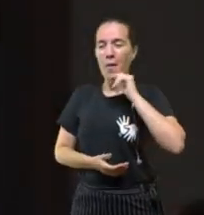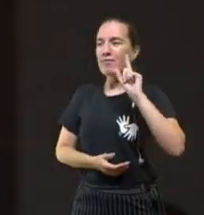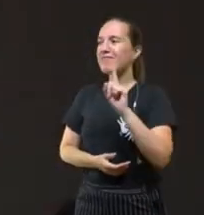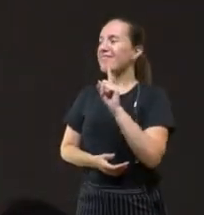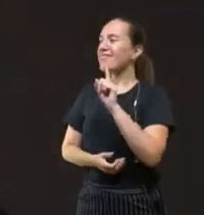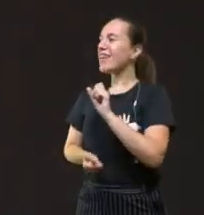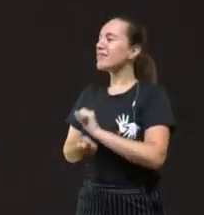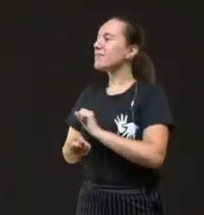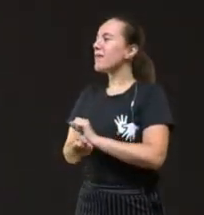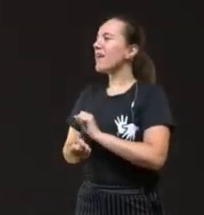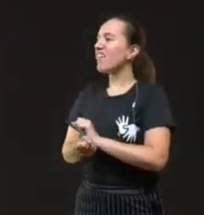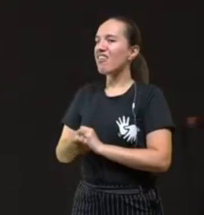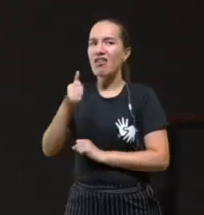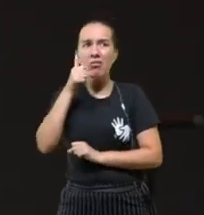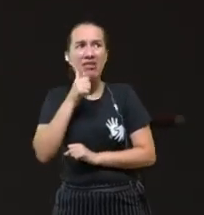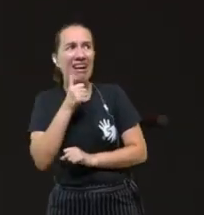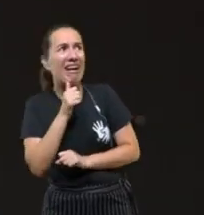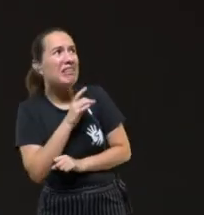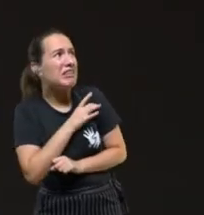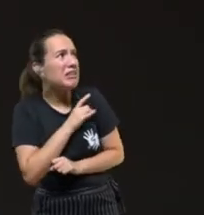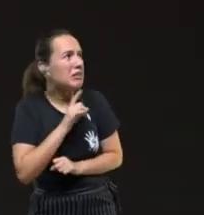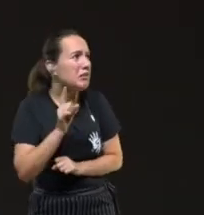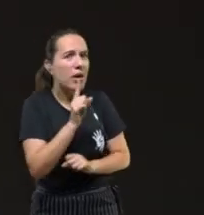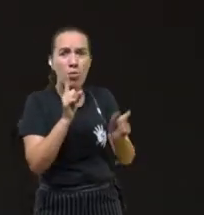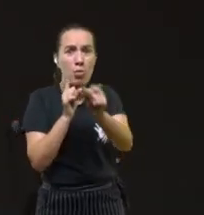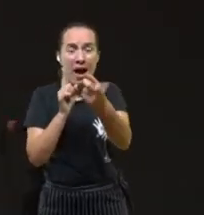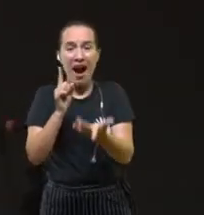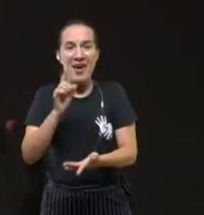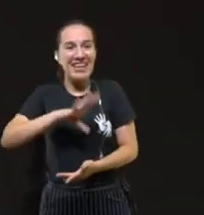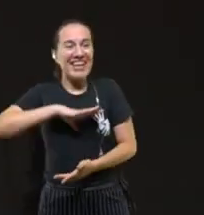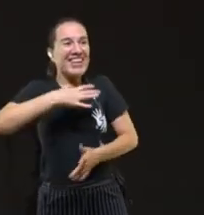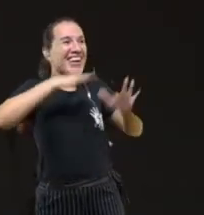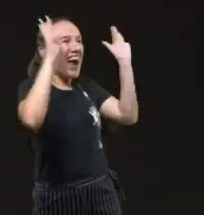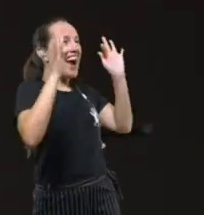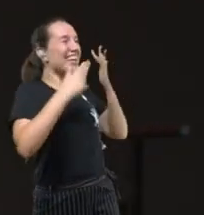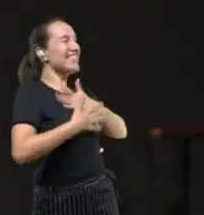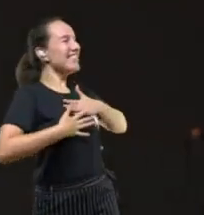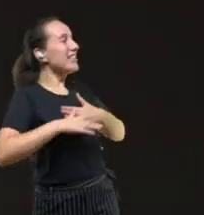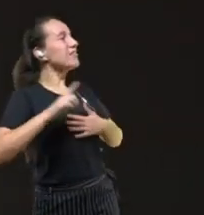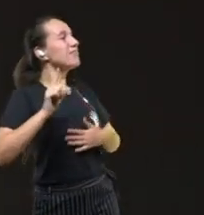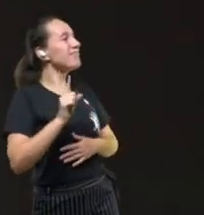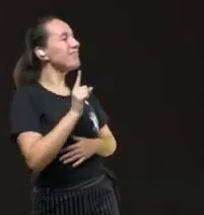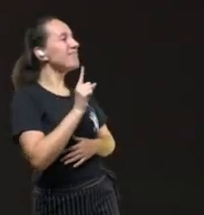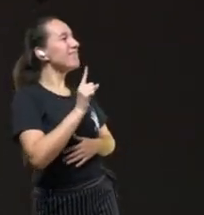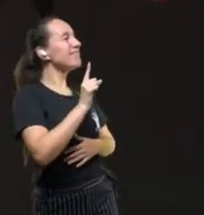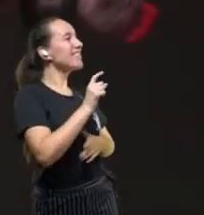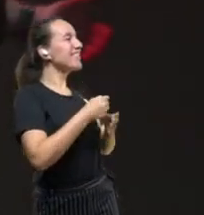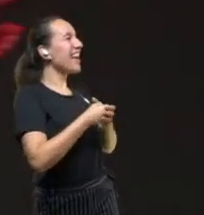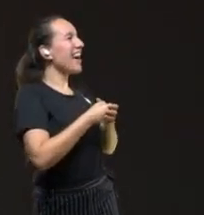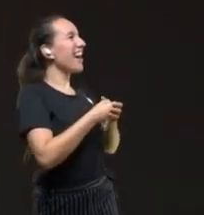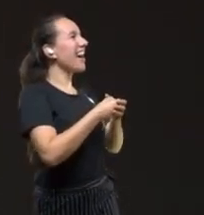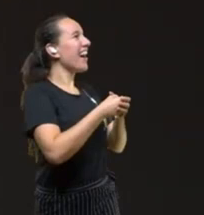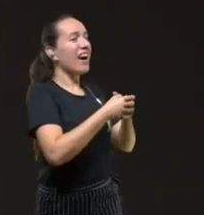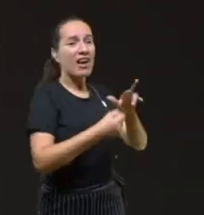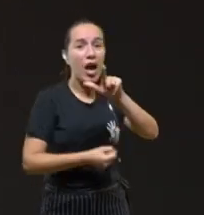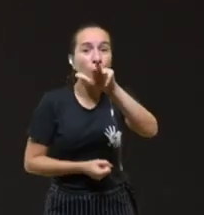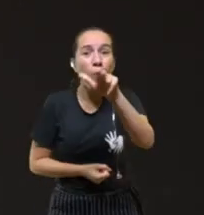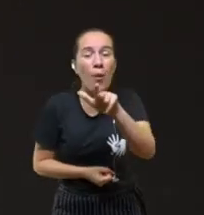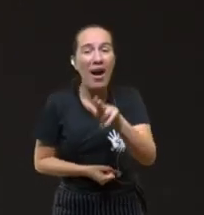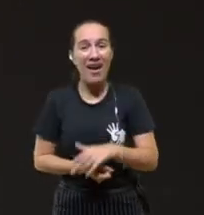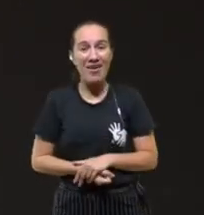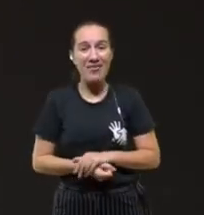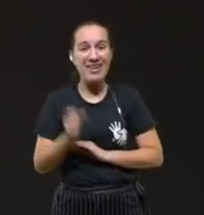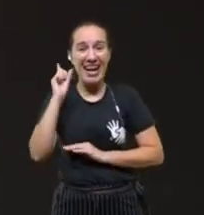E nós oramos, parte de nossa oração, claro, nós oramos para ficar íntimo com